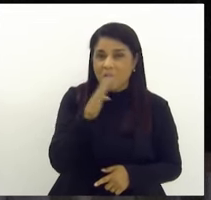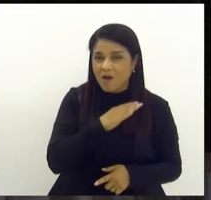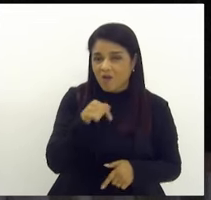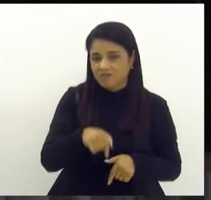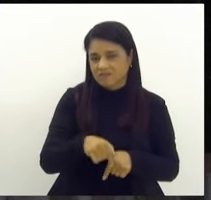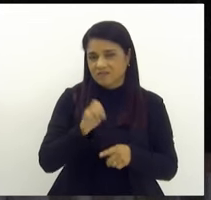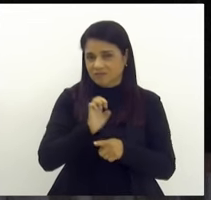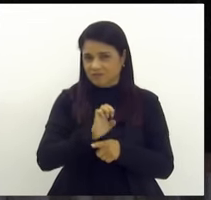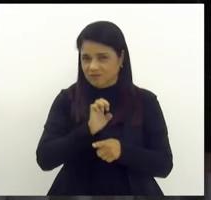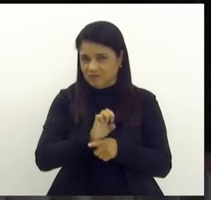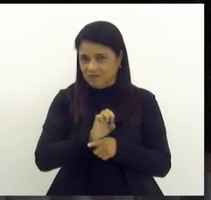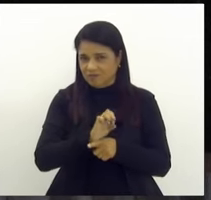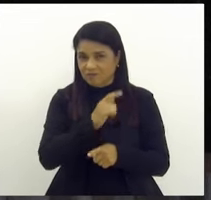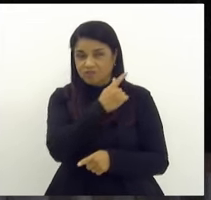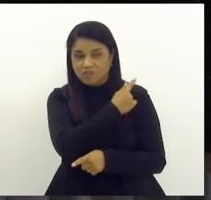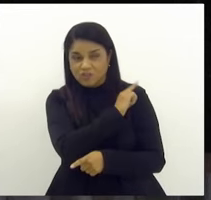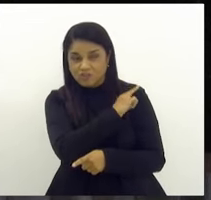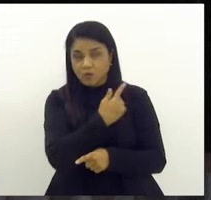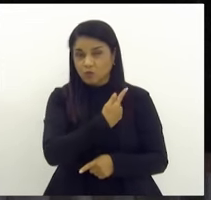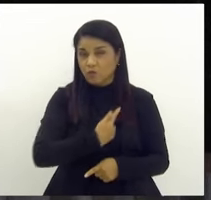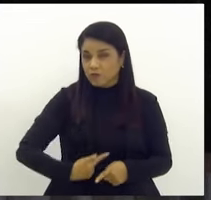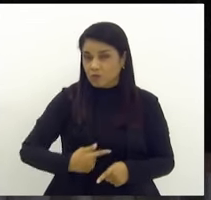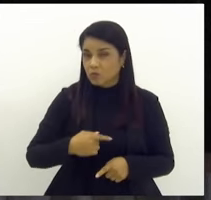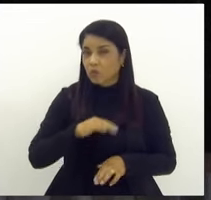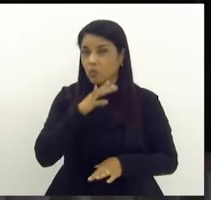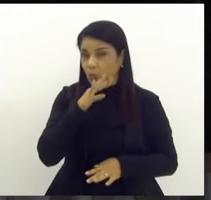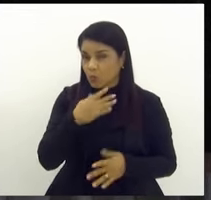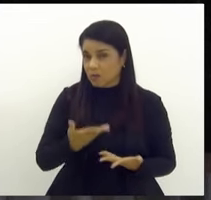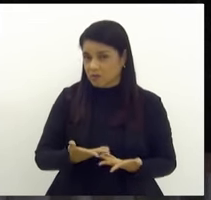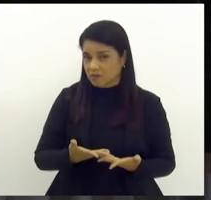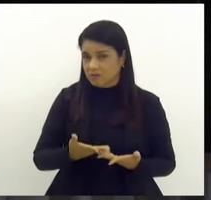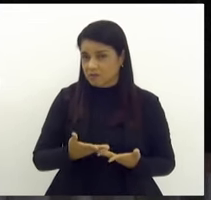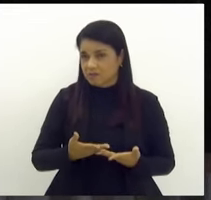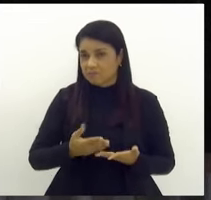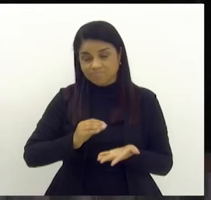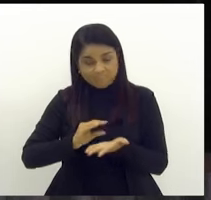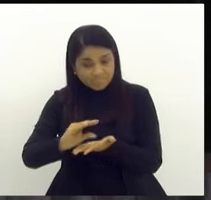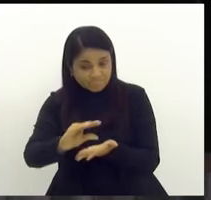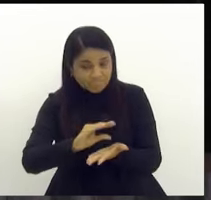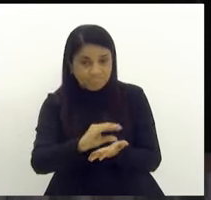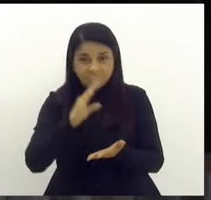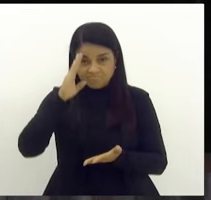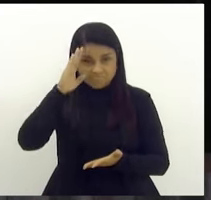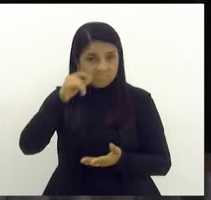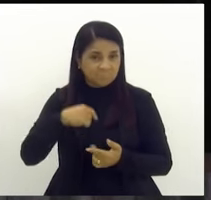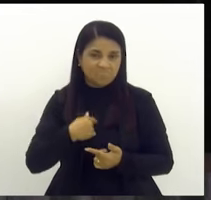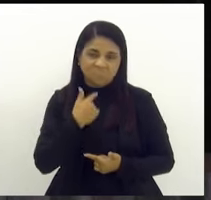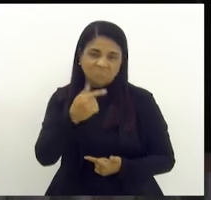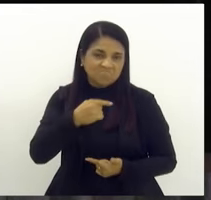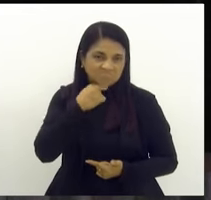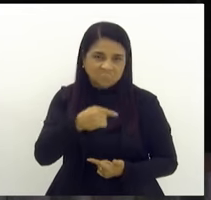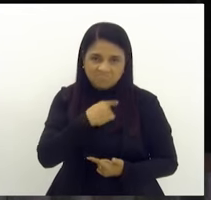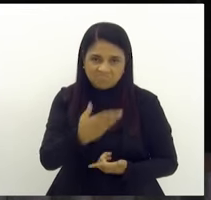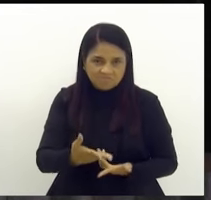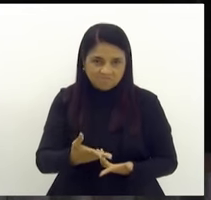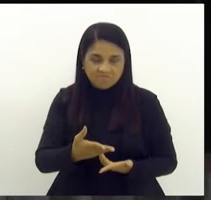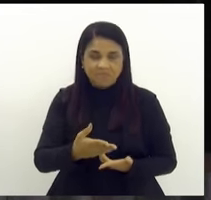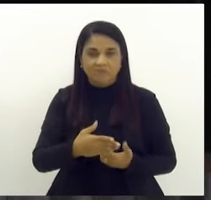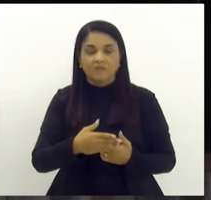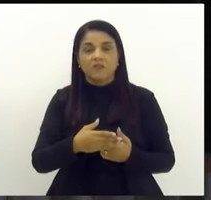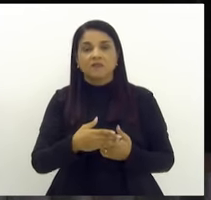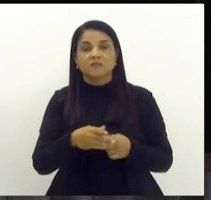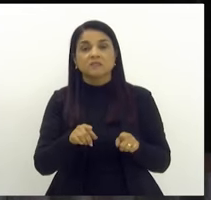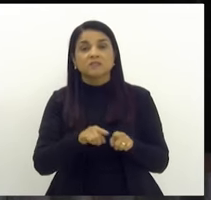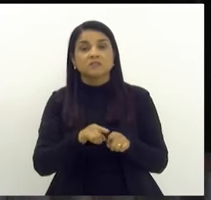estado que tem dinheiro para investir em determinadas questões que não são prioridade incentivos fiscais Deputado Marina para concluir Dani